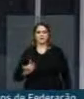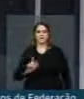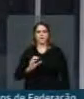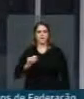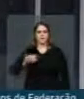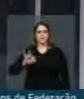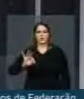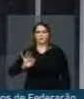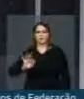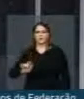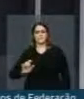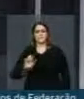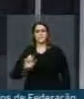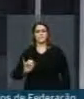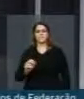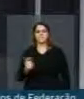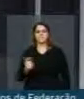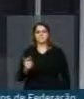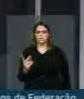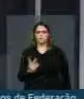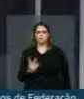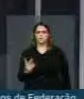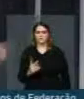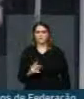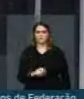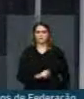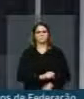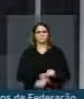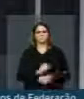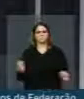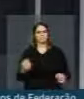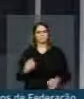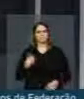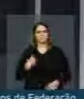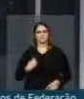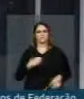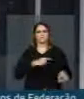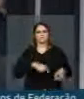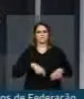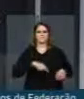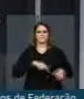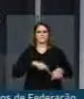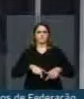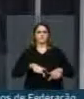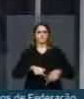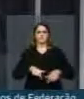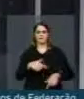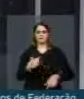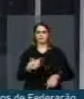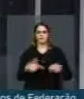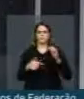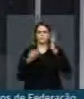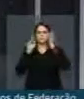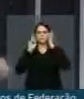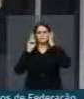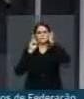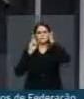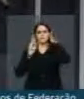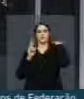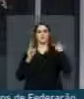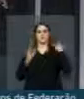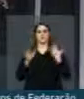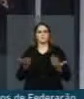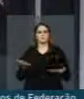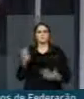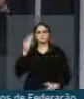olha, sem FETAG, sem CONTAG, o nosso agricultor não teria a história que tem hoje. Graças a